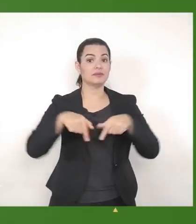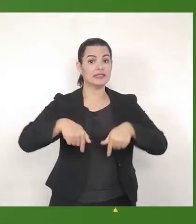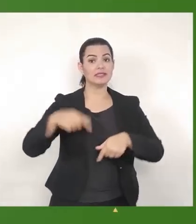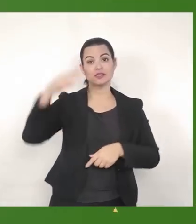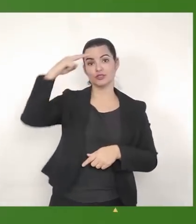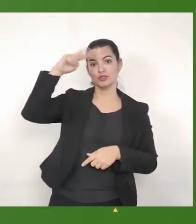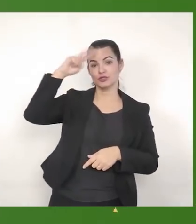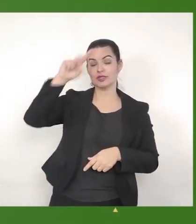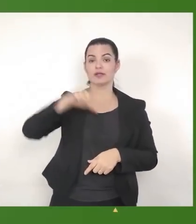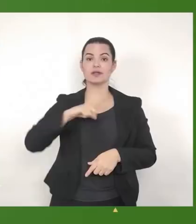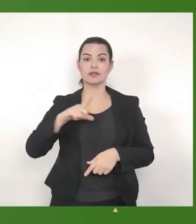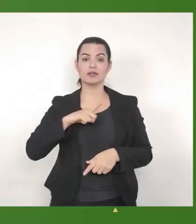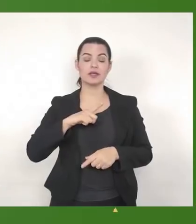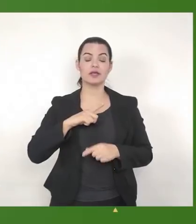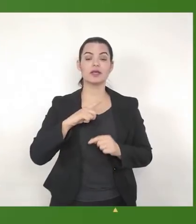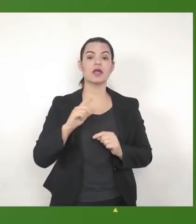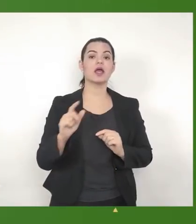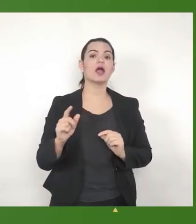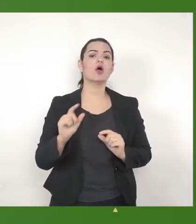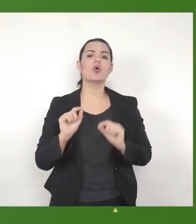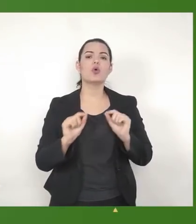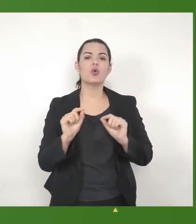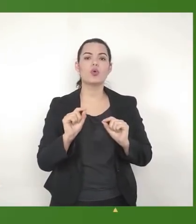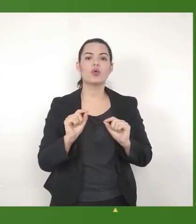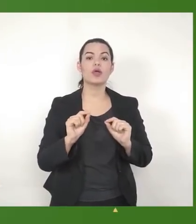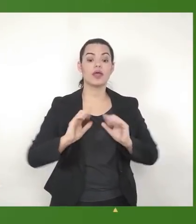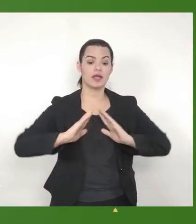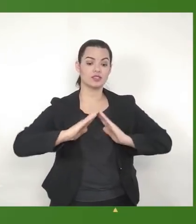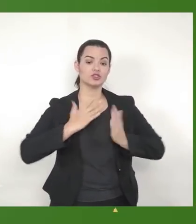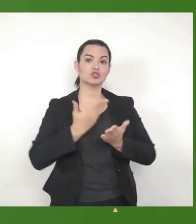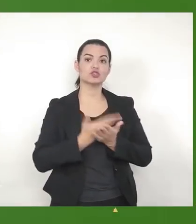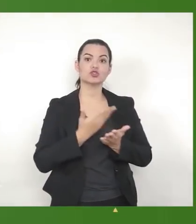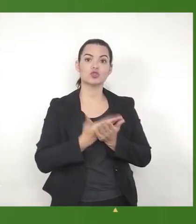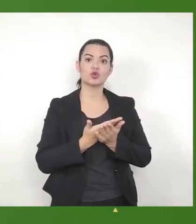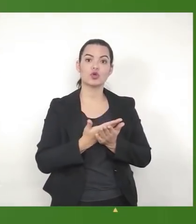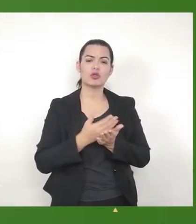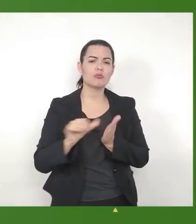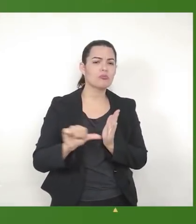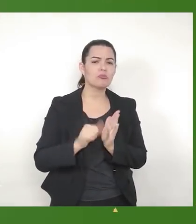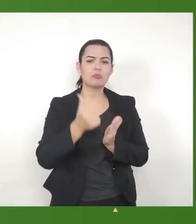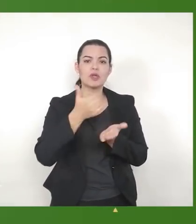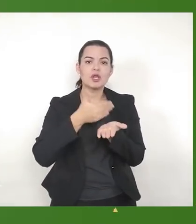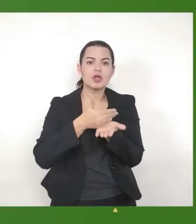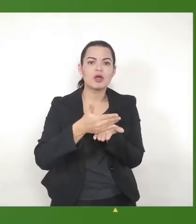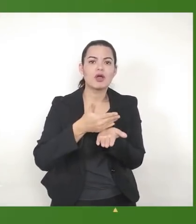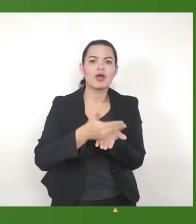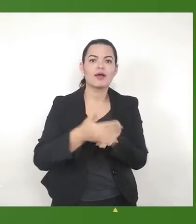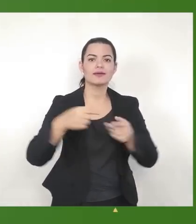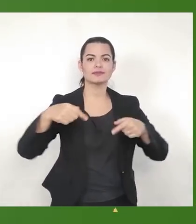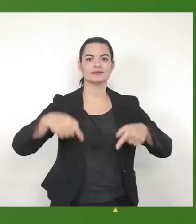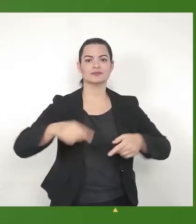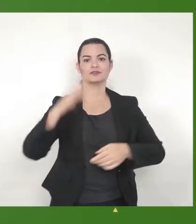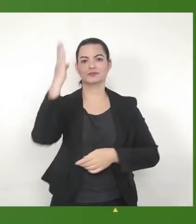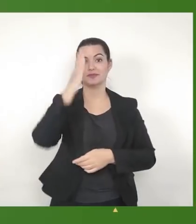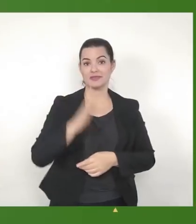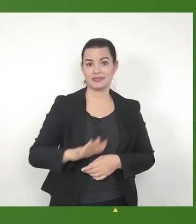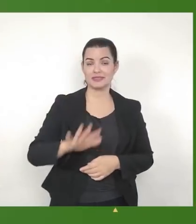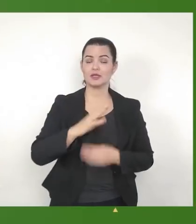história os primeiros registros de escolas. Essas escolas